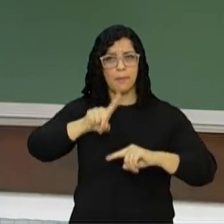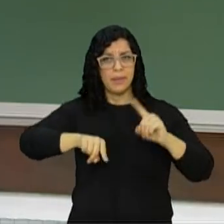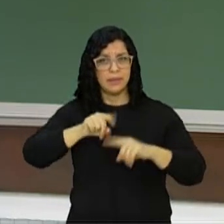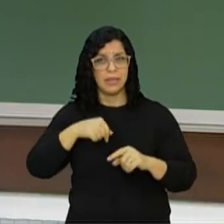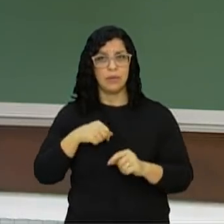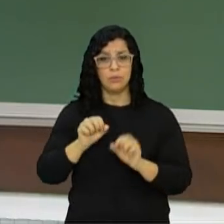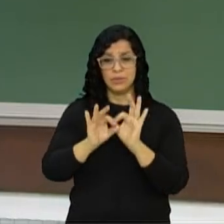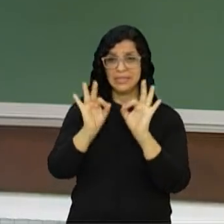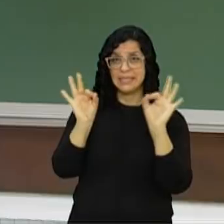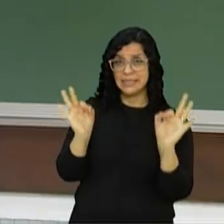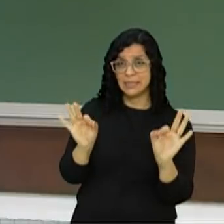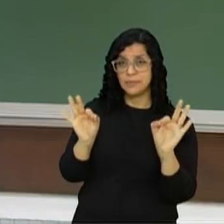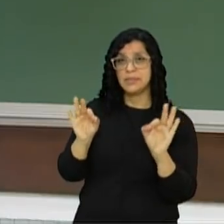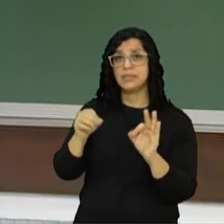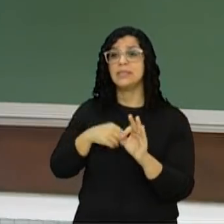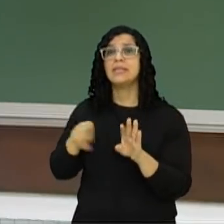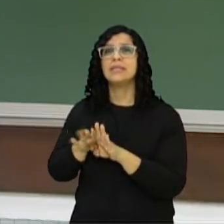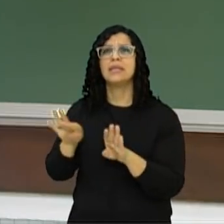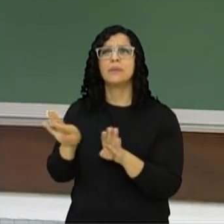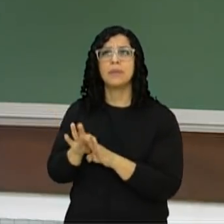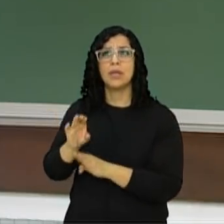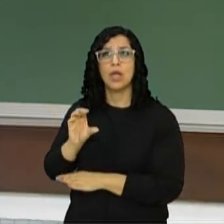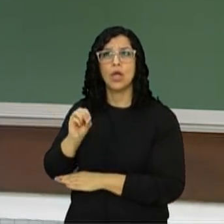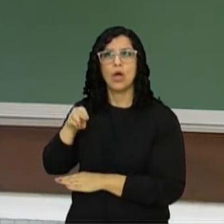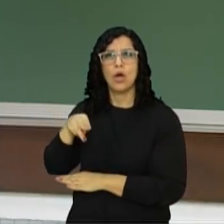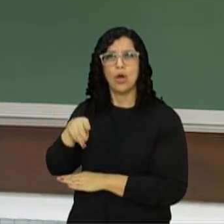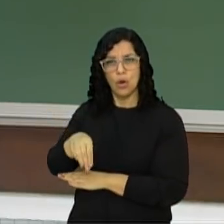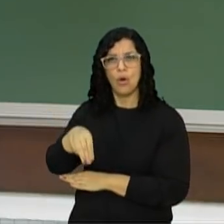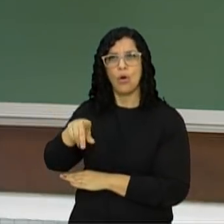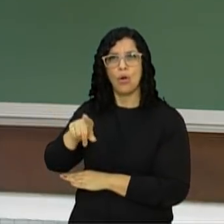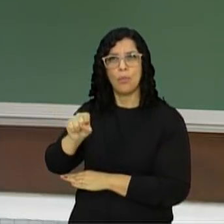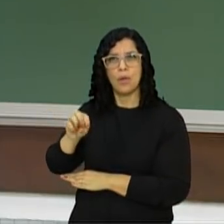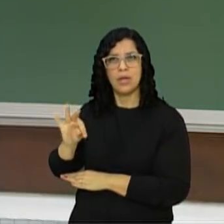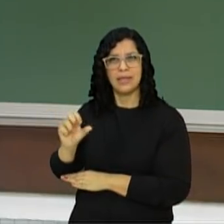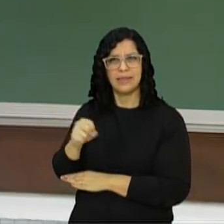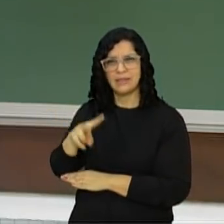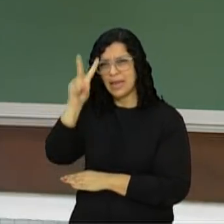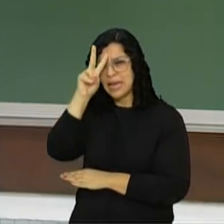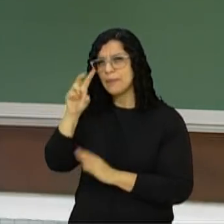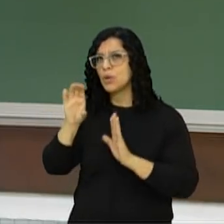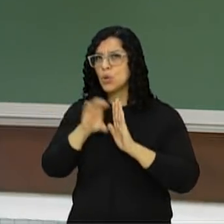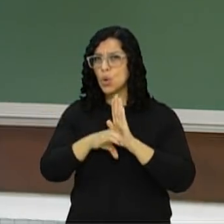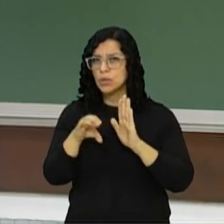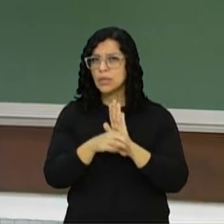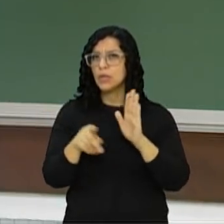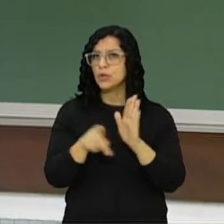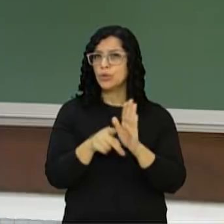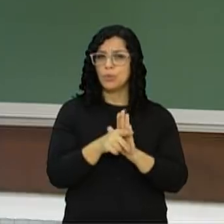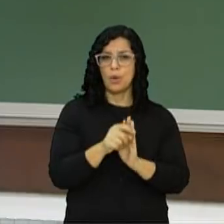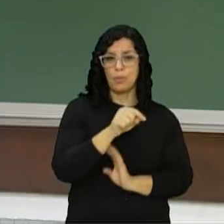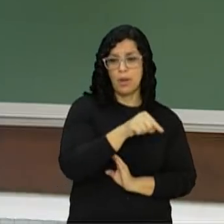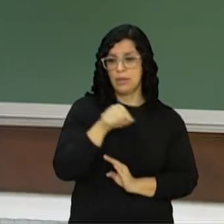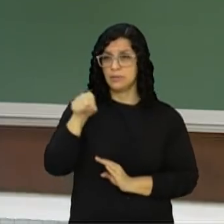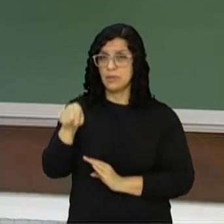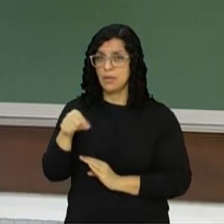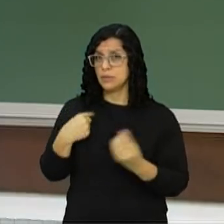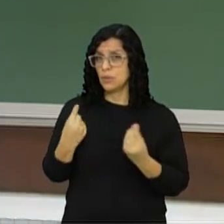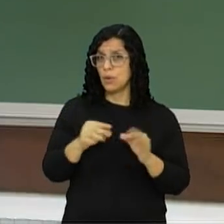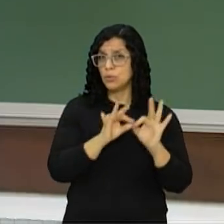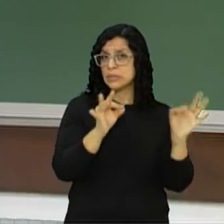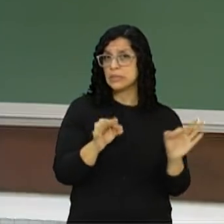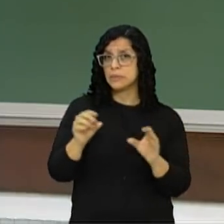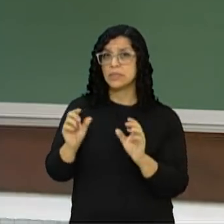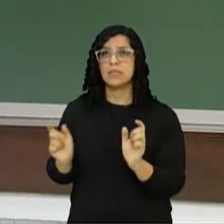substâncias simples e substâncias compostas? Lembra da definição de substância simples e a